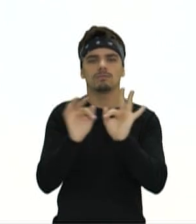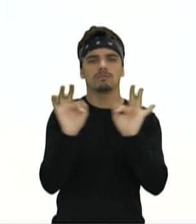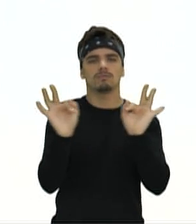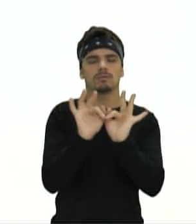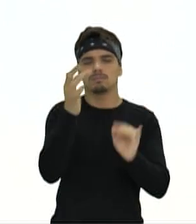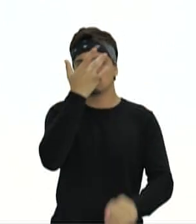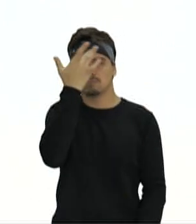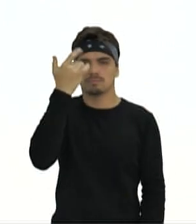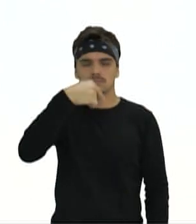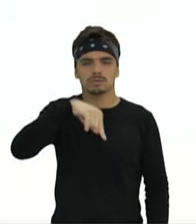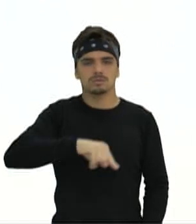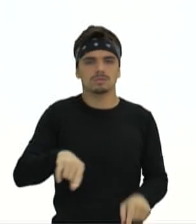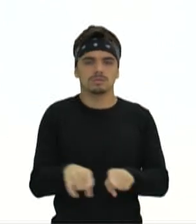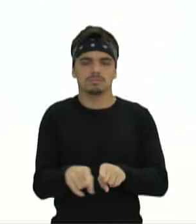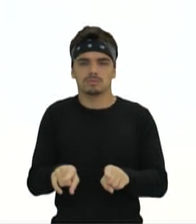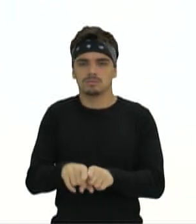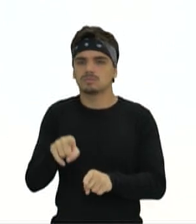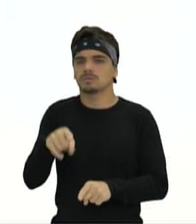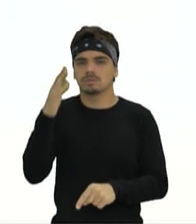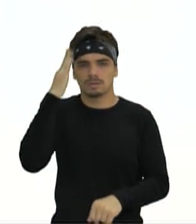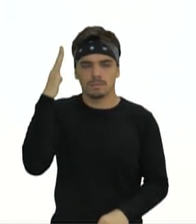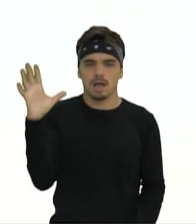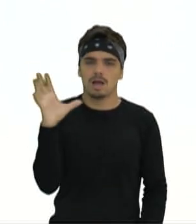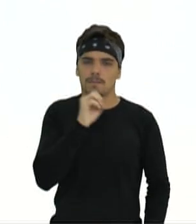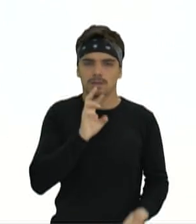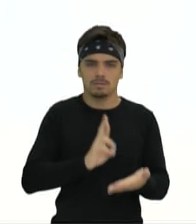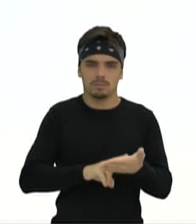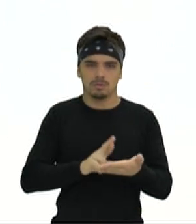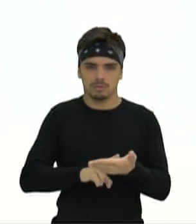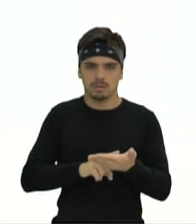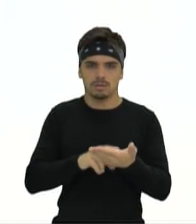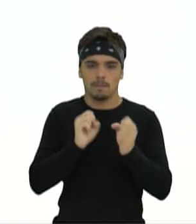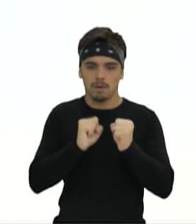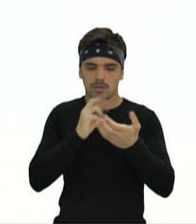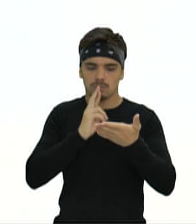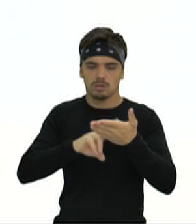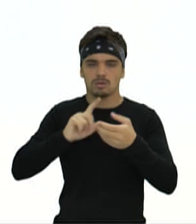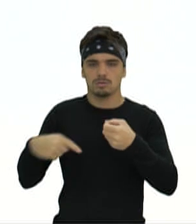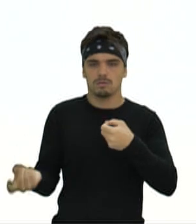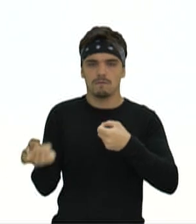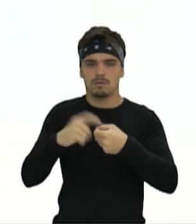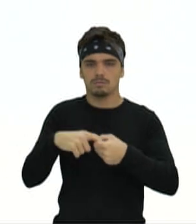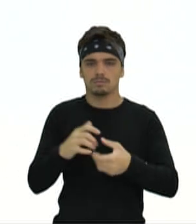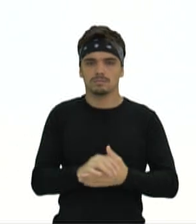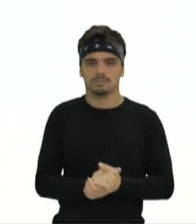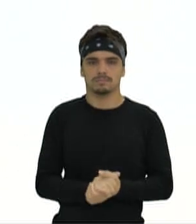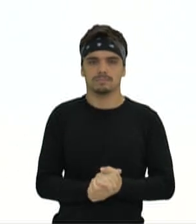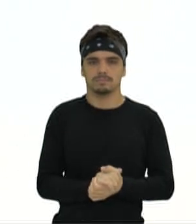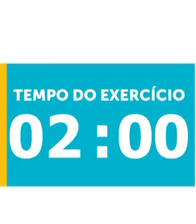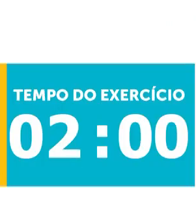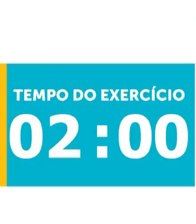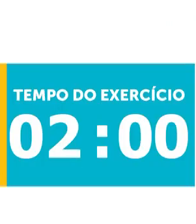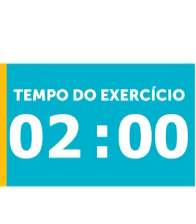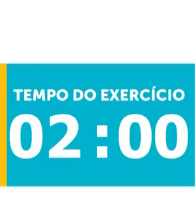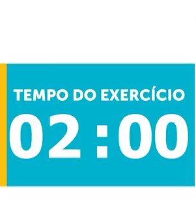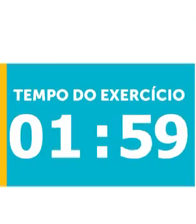objeto, animal, indica posse, que daí você vai saber rapidinho a resposta correta. Façam aí, pessoal, já volto.